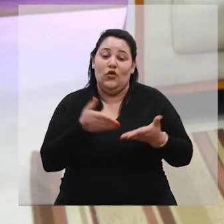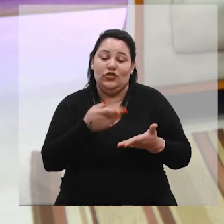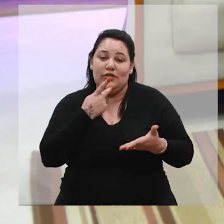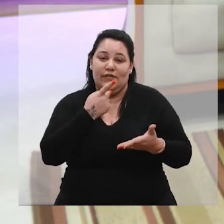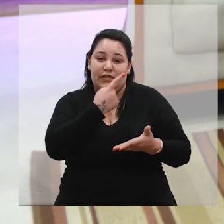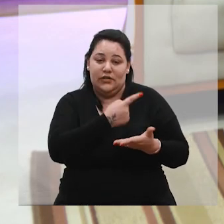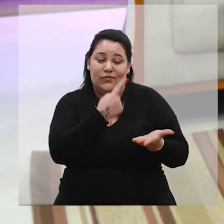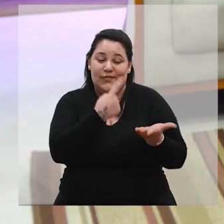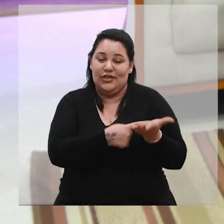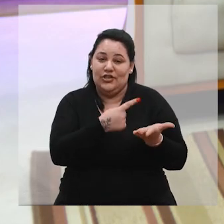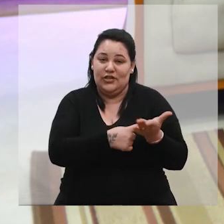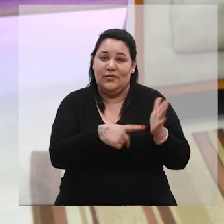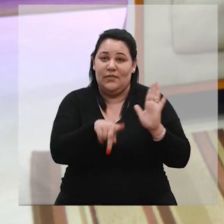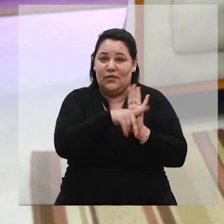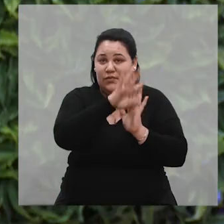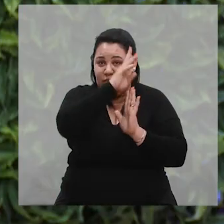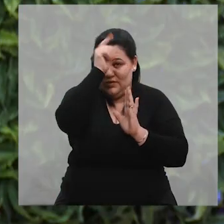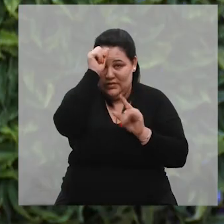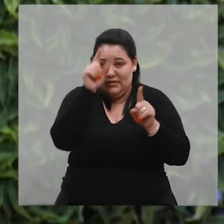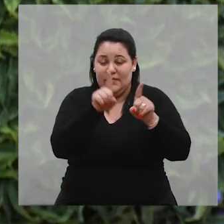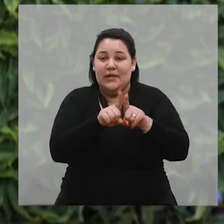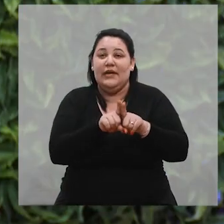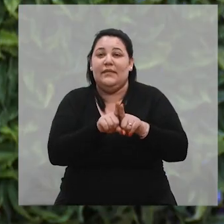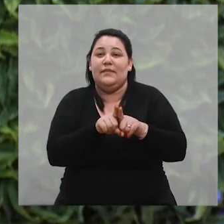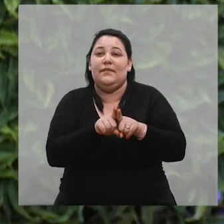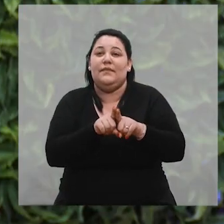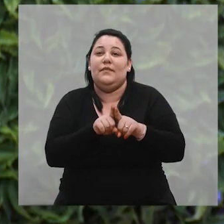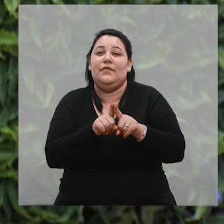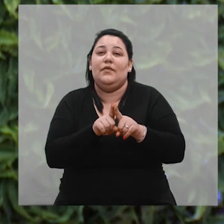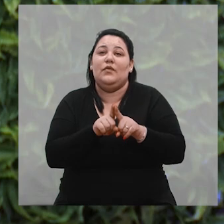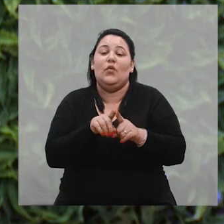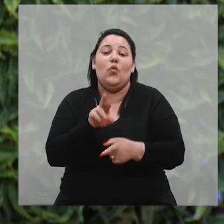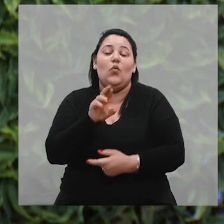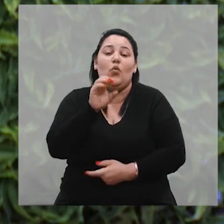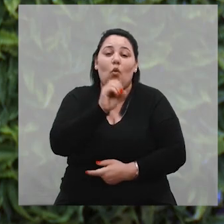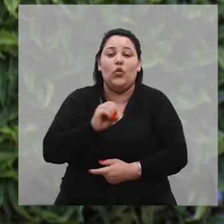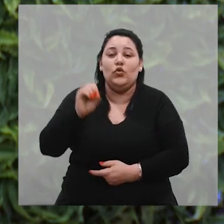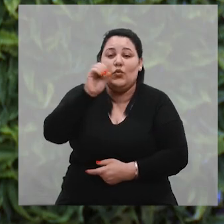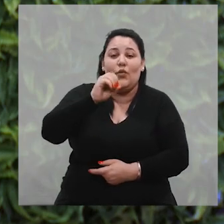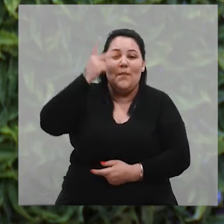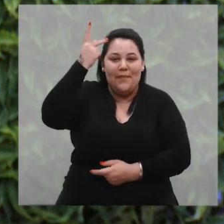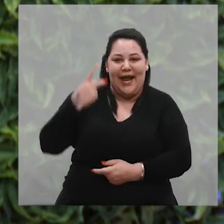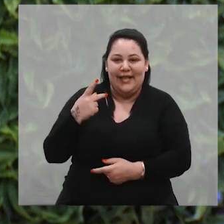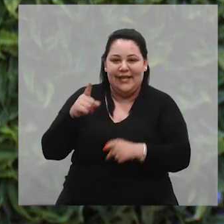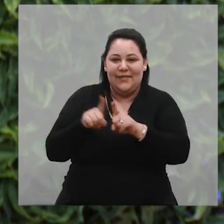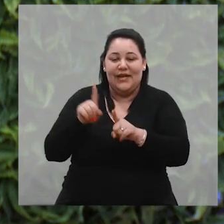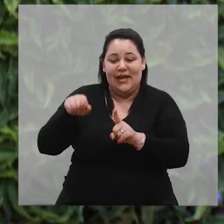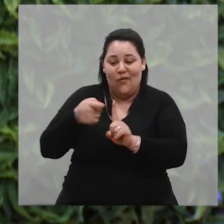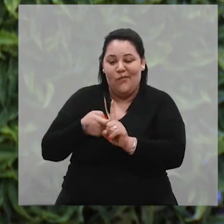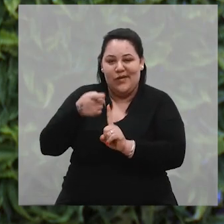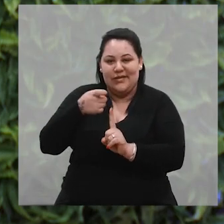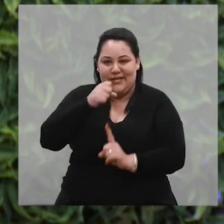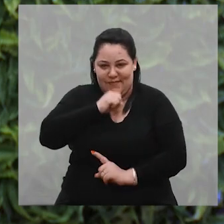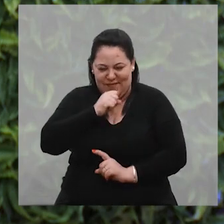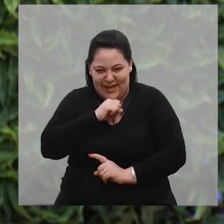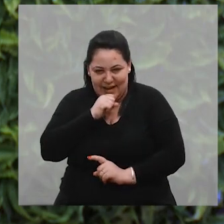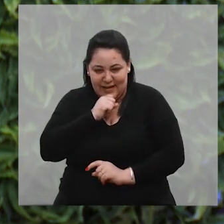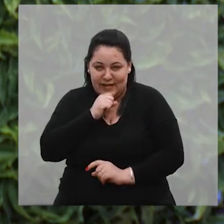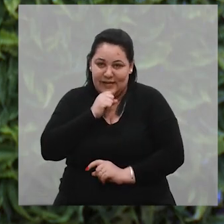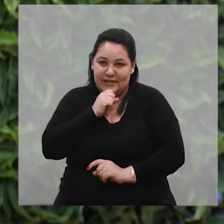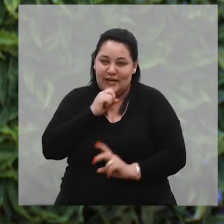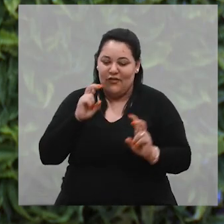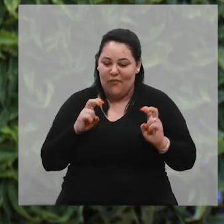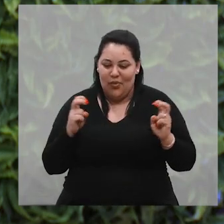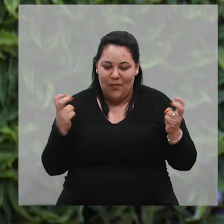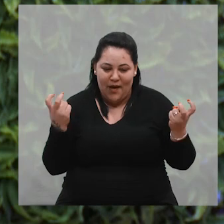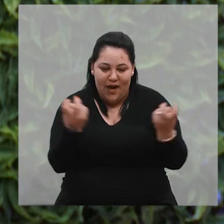estava numa agenda do município, né? Com outubro prateado, que é o mês da pessoa idosa. Uhum. Então, a gente estava numa